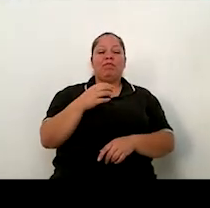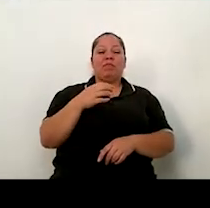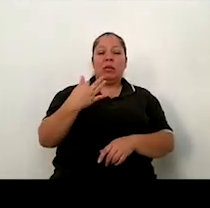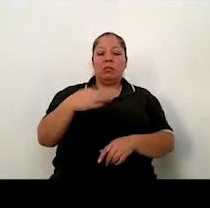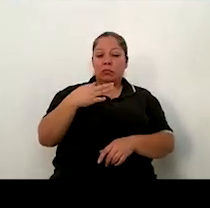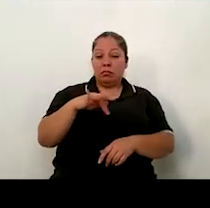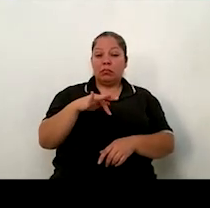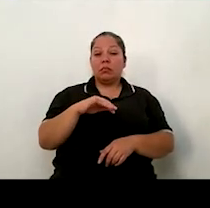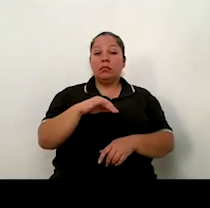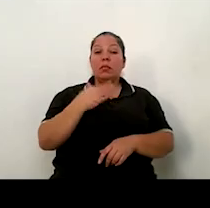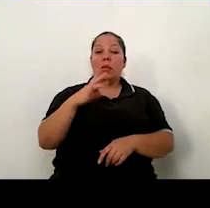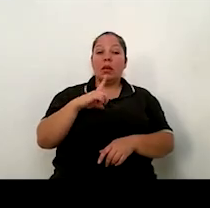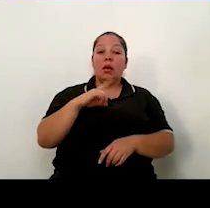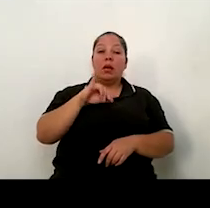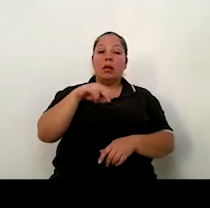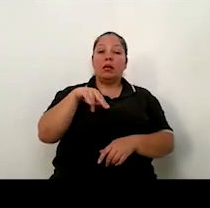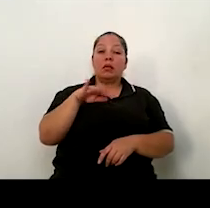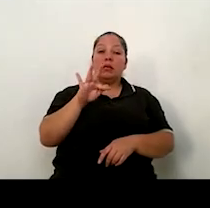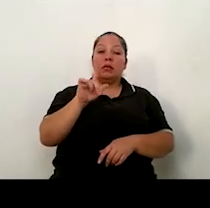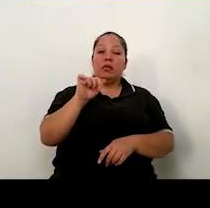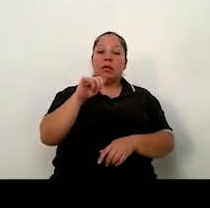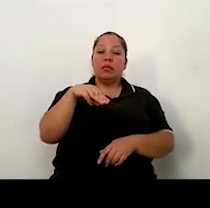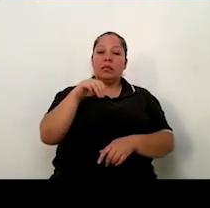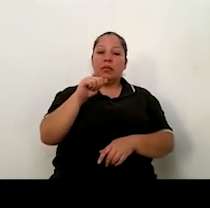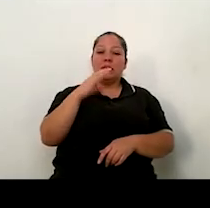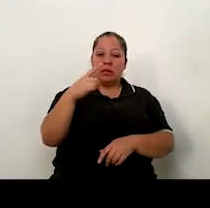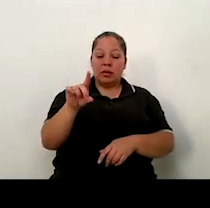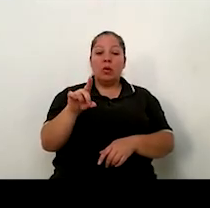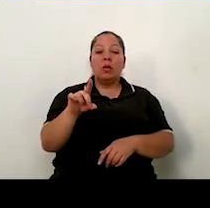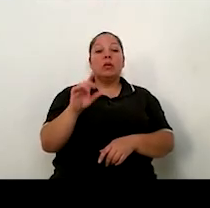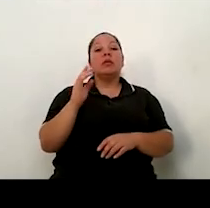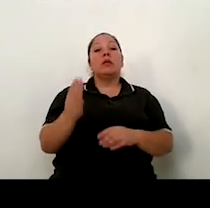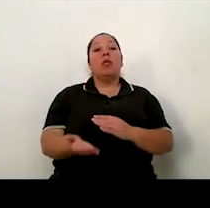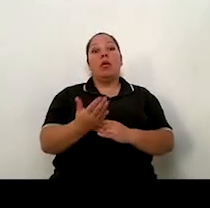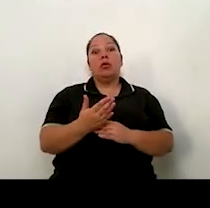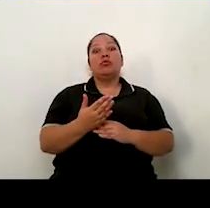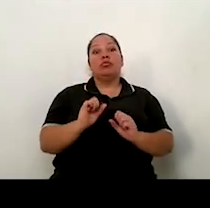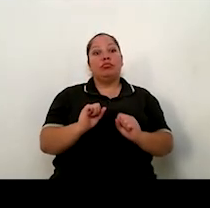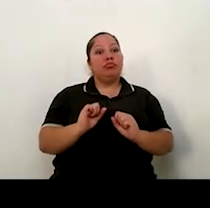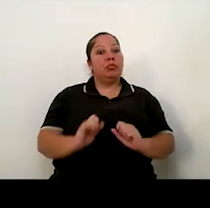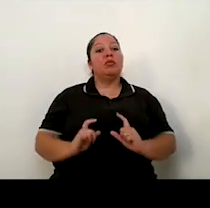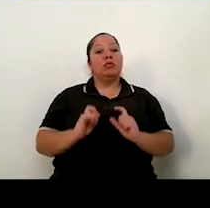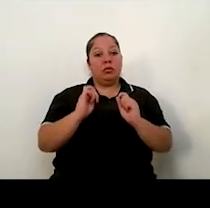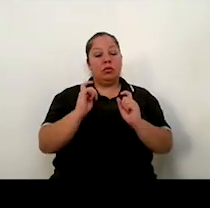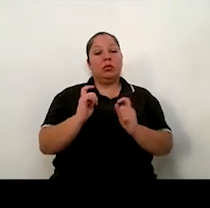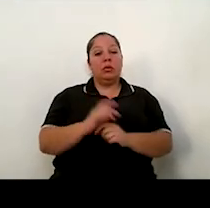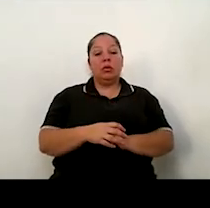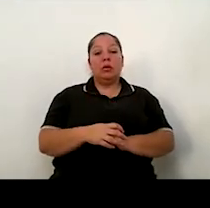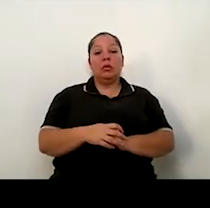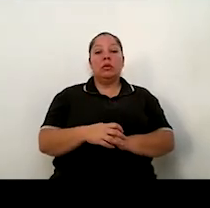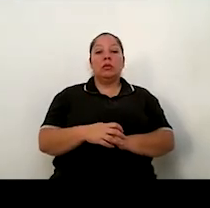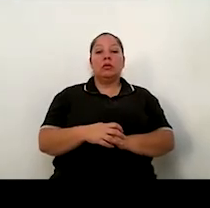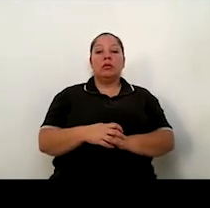fumar cigarros aumenta o risco de câncer coloretal de forma dependente da dose e da intensidade e